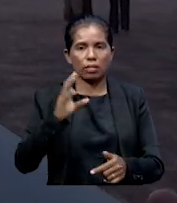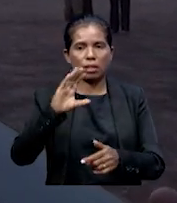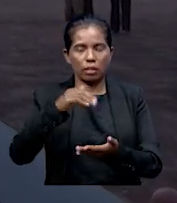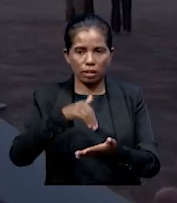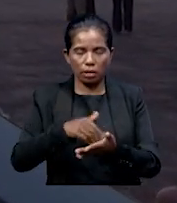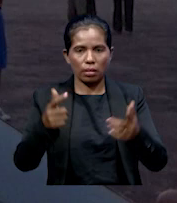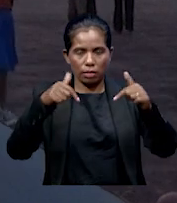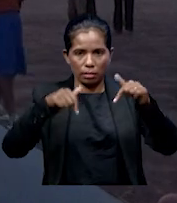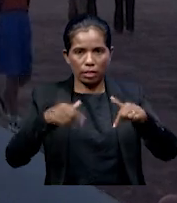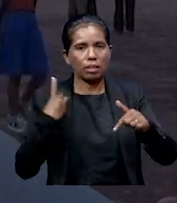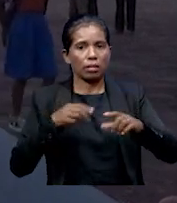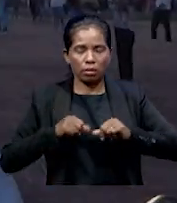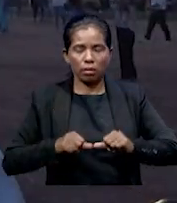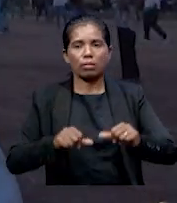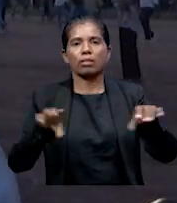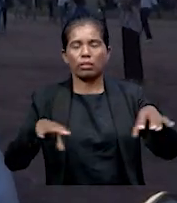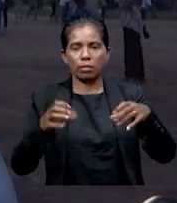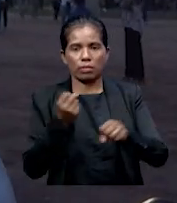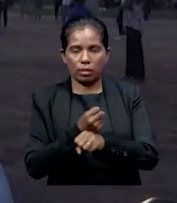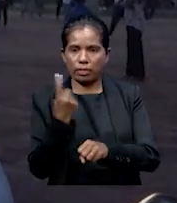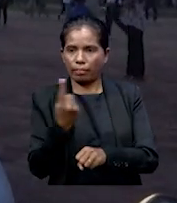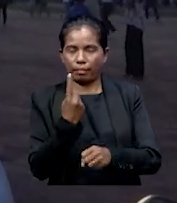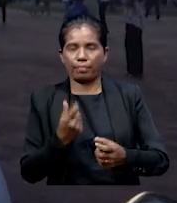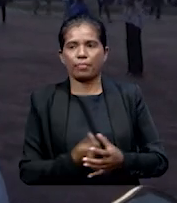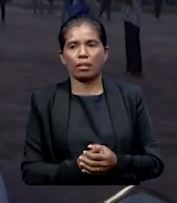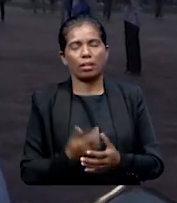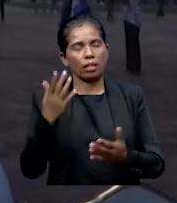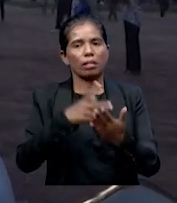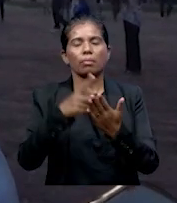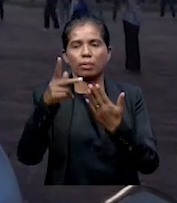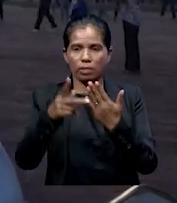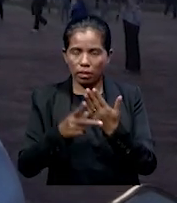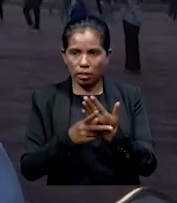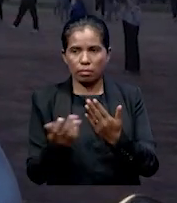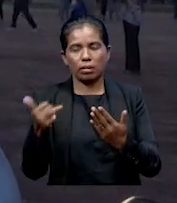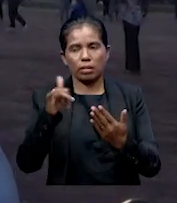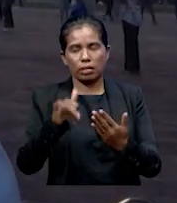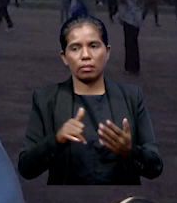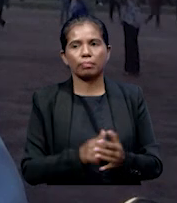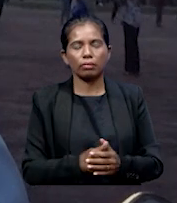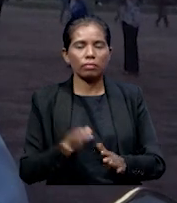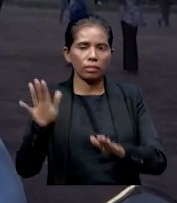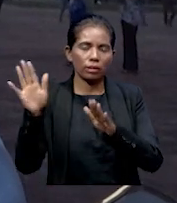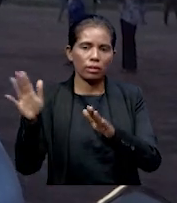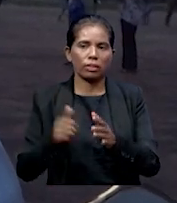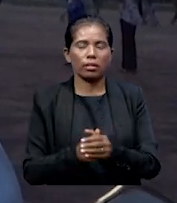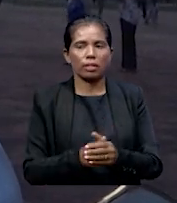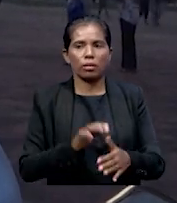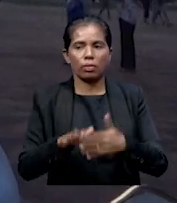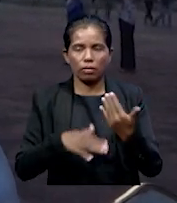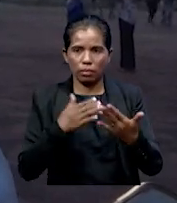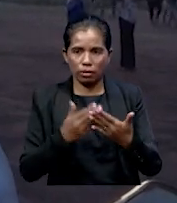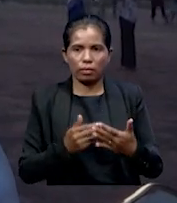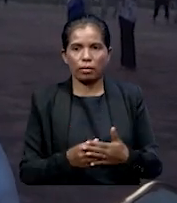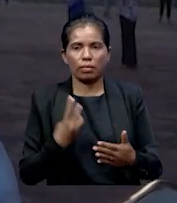continua a do serviço na casa, na FAD. E em linha programa, pastoral, sira, catequese, etc. Vou dizer que está